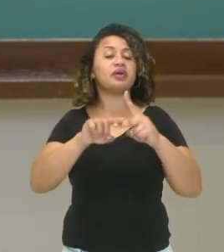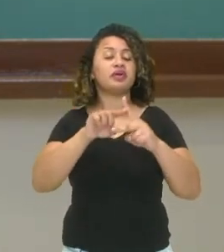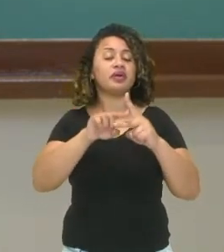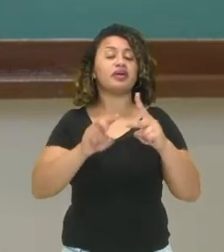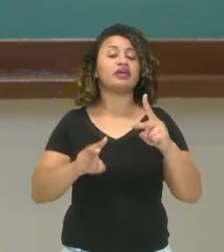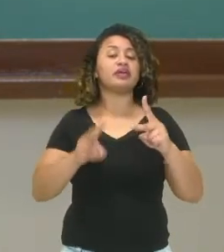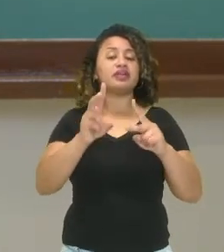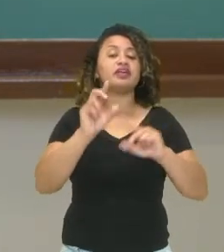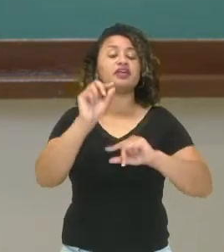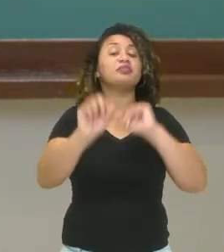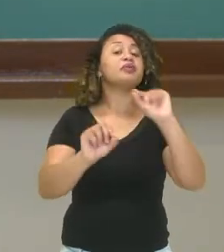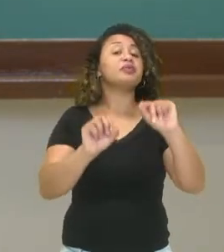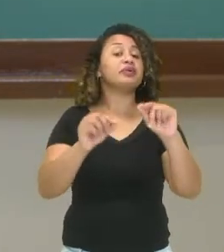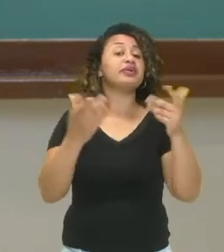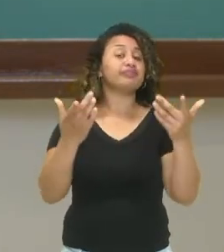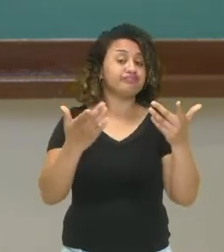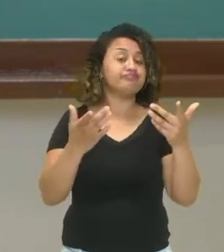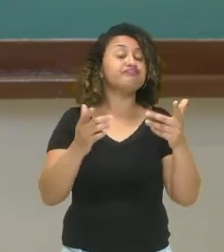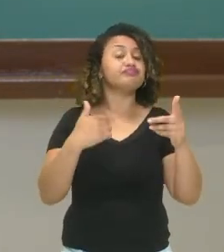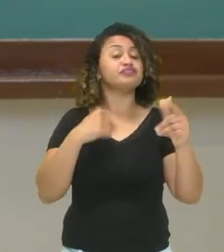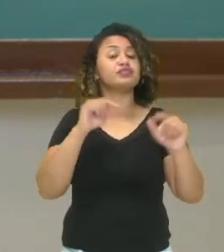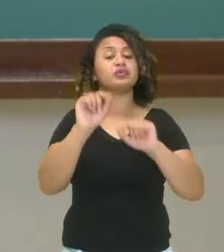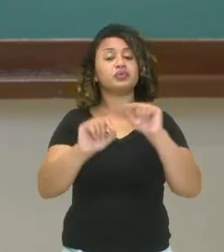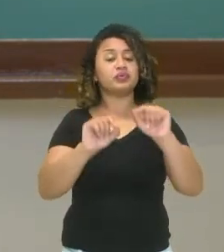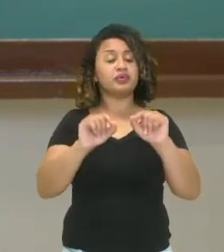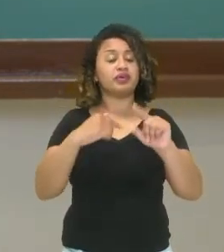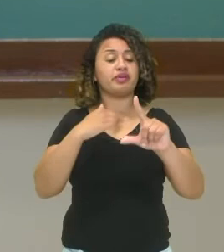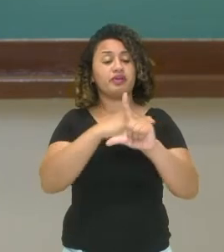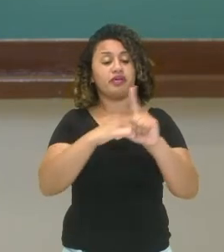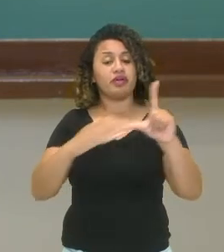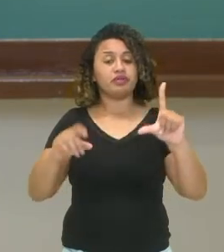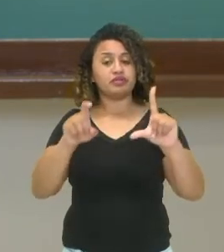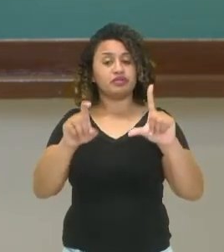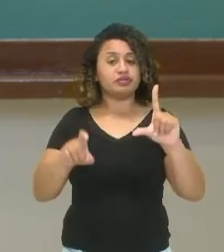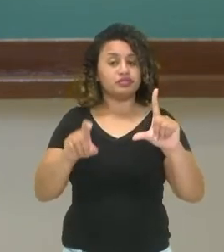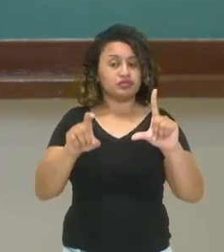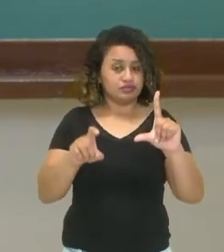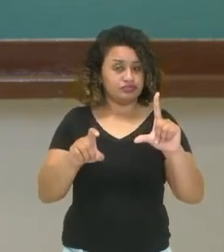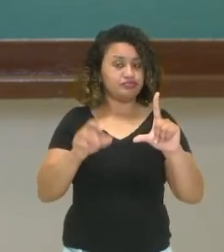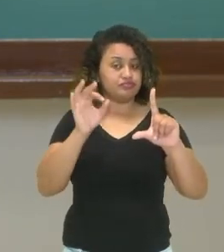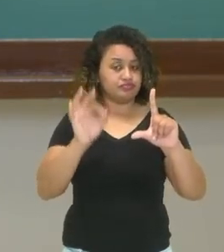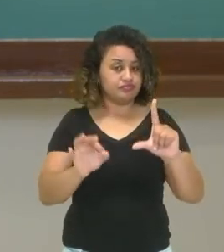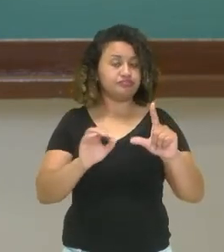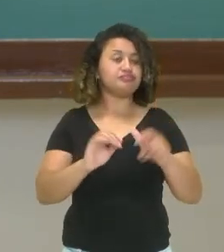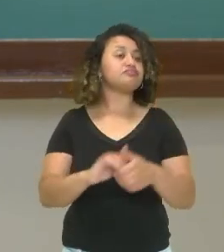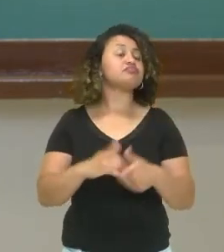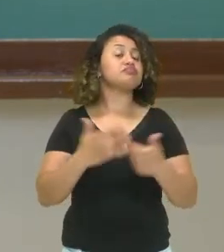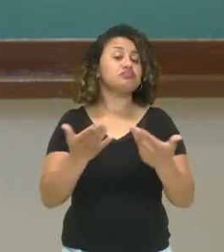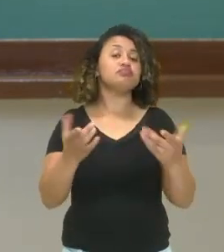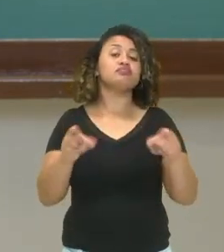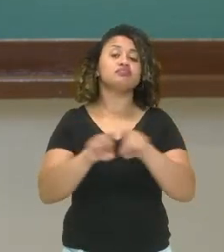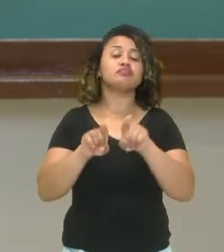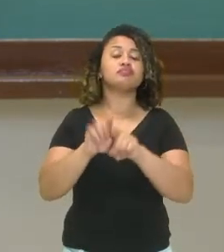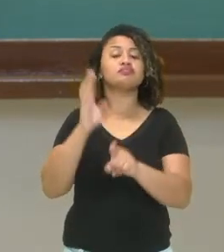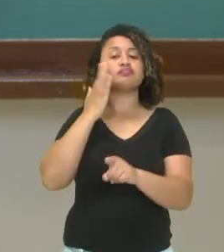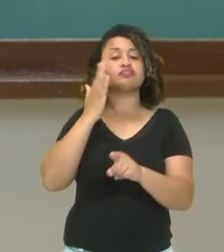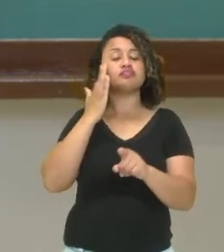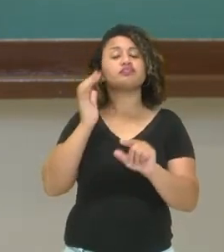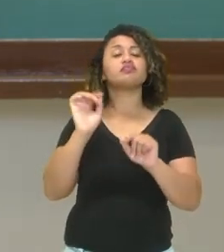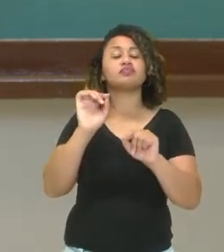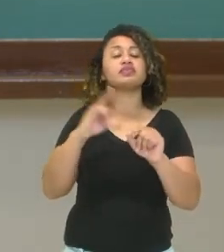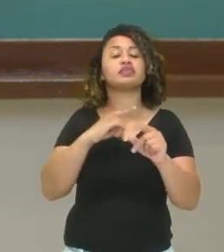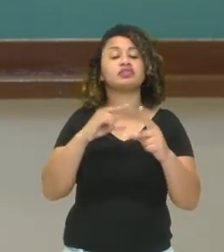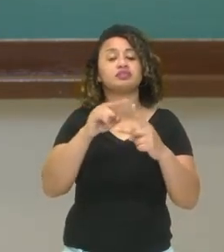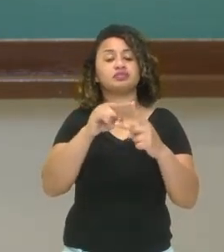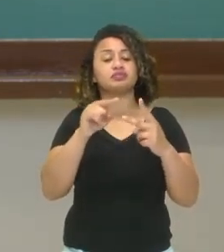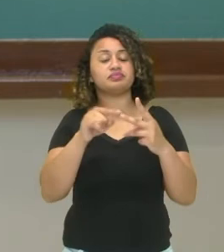fazer em relação a quem? A nosso eixo X, o eixo das abscissas. E daí a gente já sabe que nós podemos ter 3